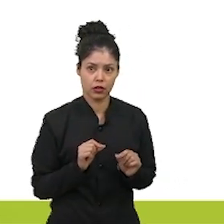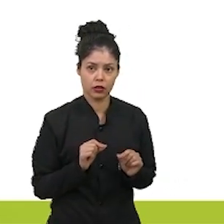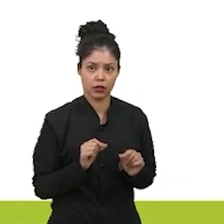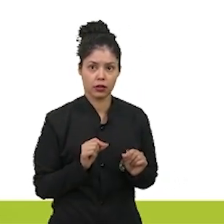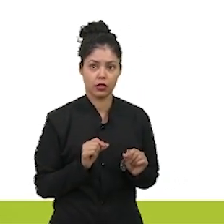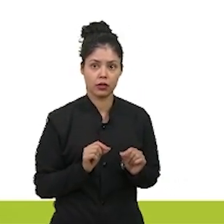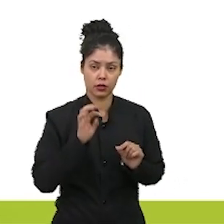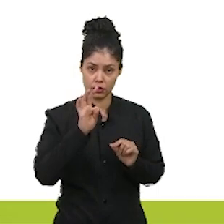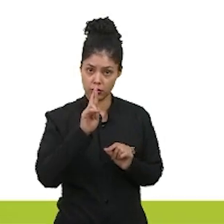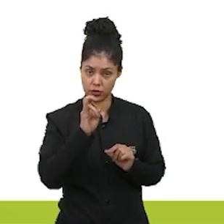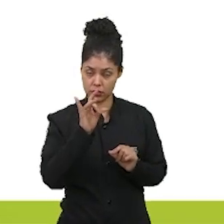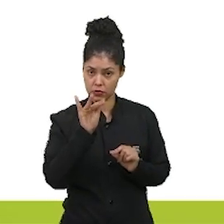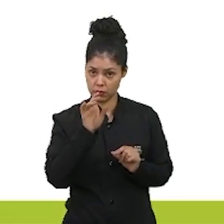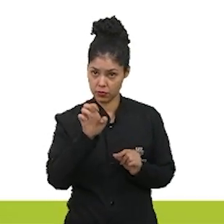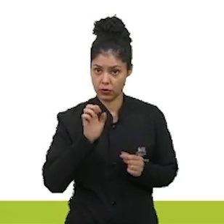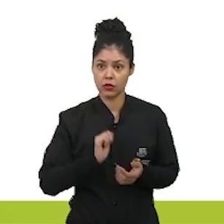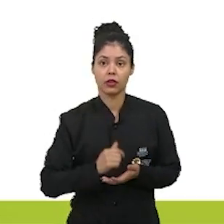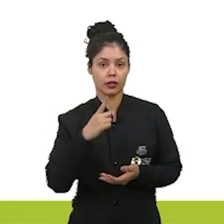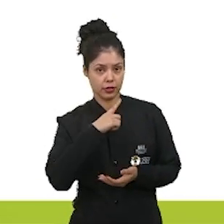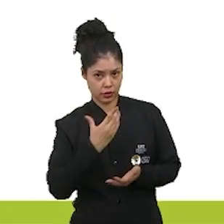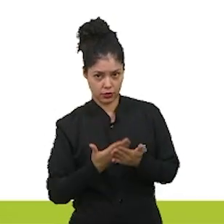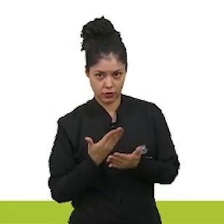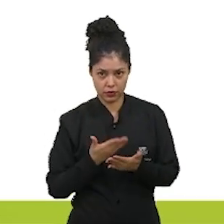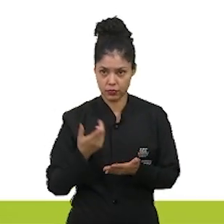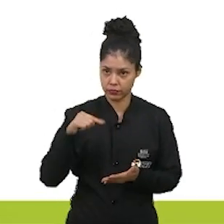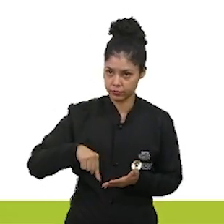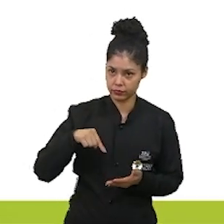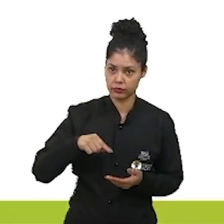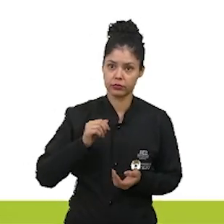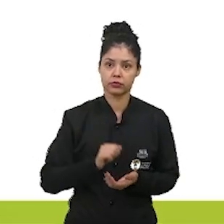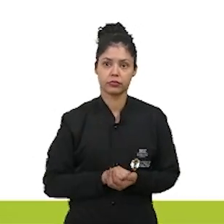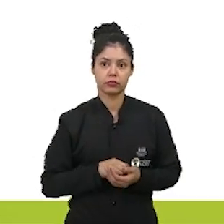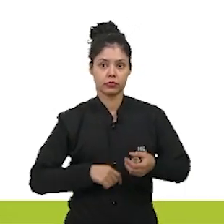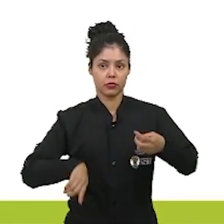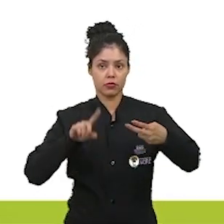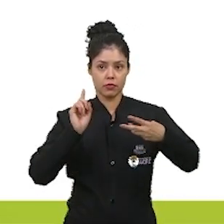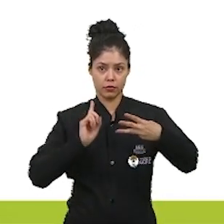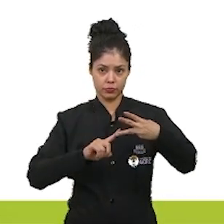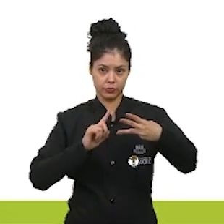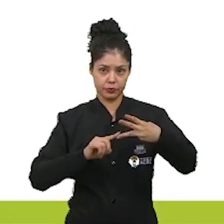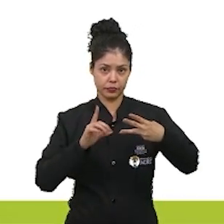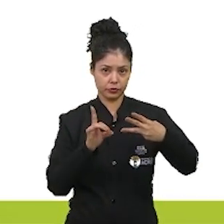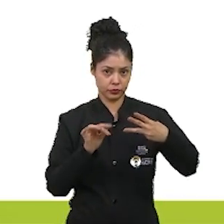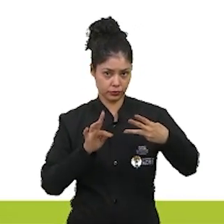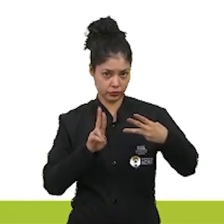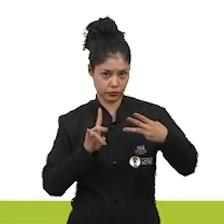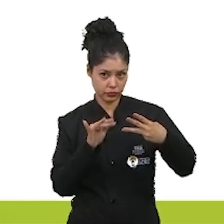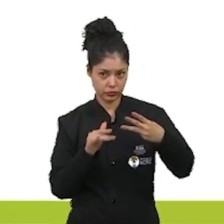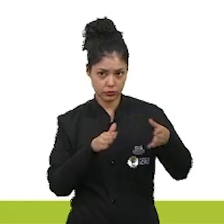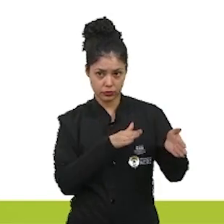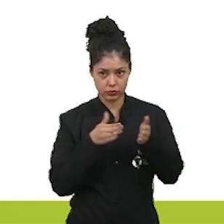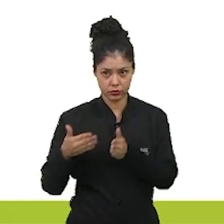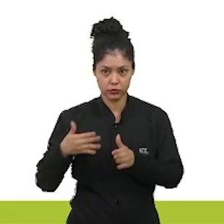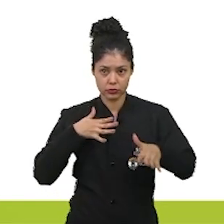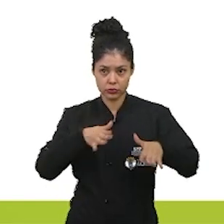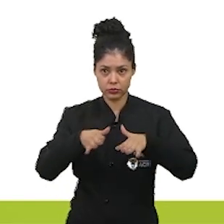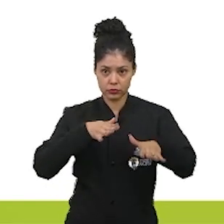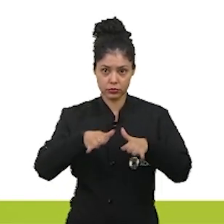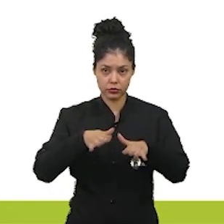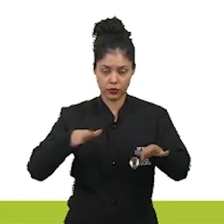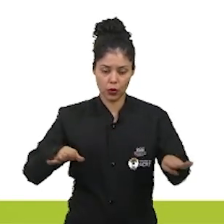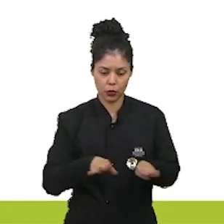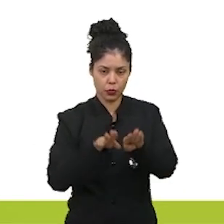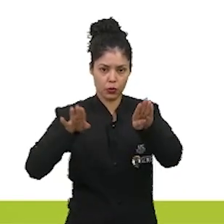ou transformantes, que tem aula também aqui no canal sobre isso. Dobradas, formadas a partir de movimentos de